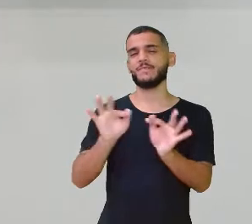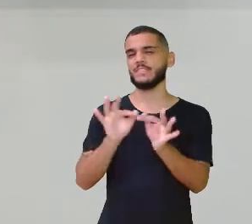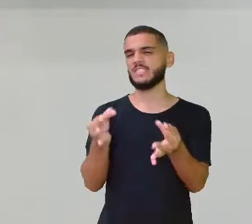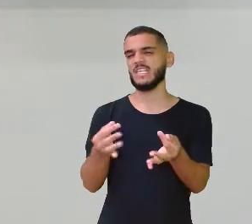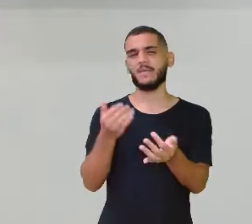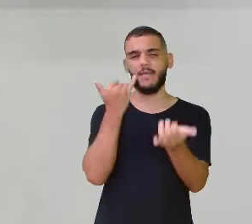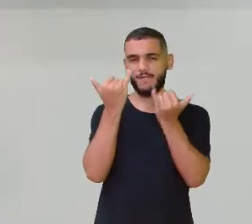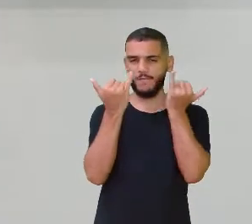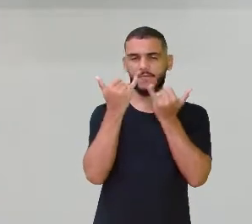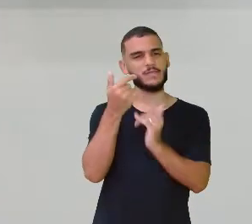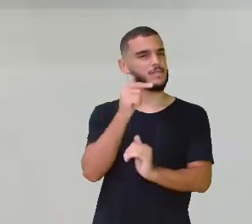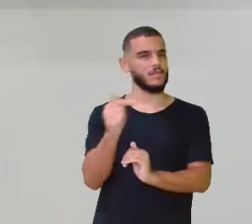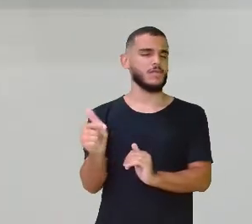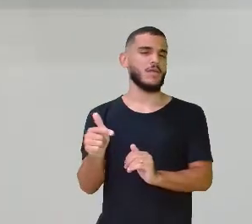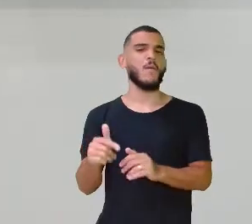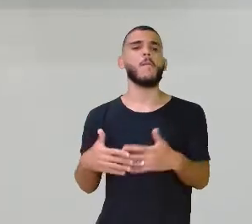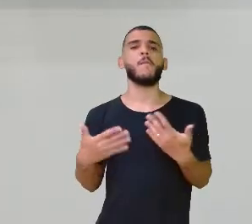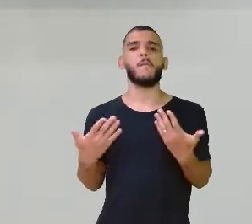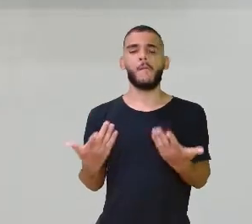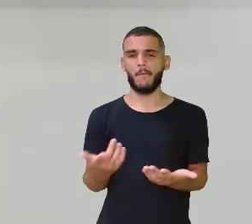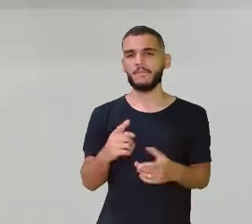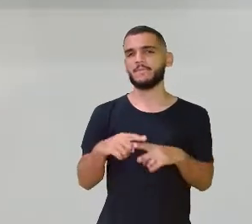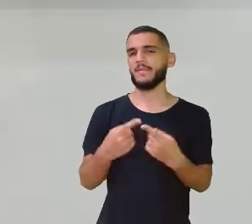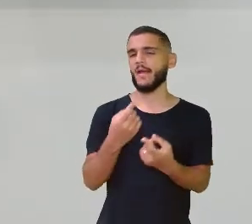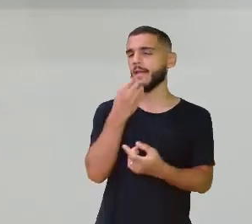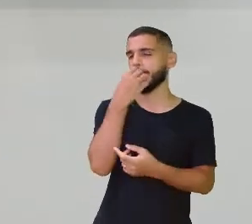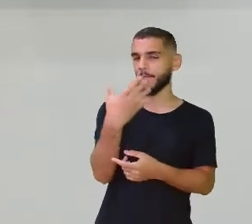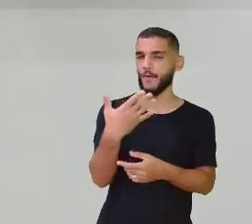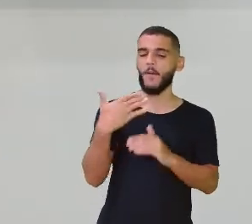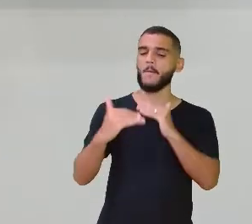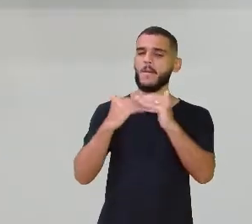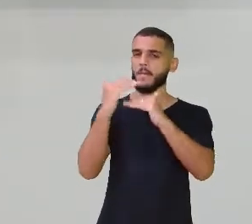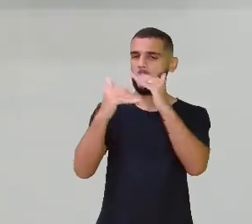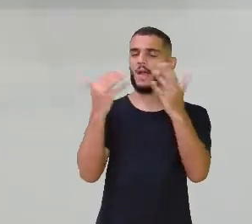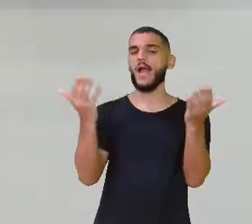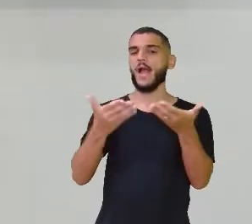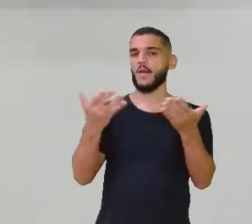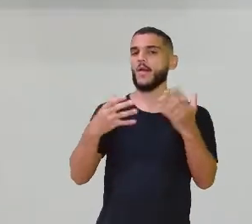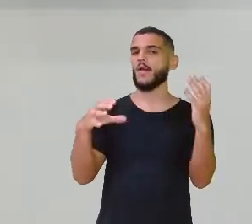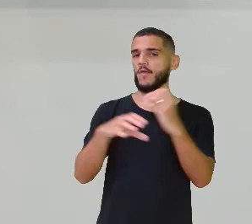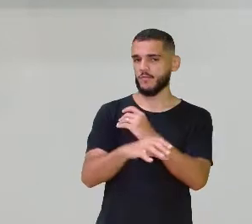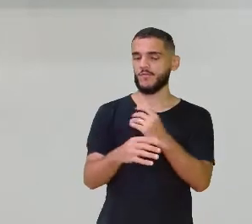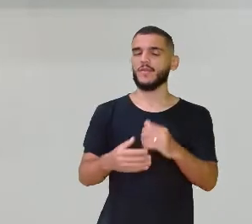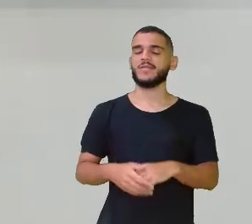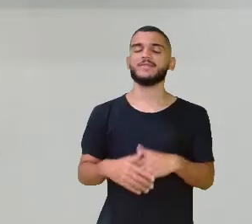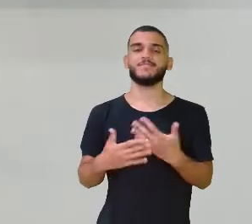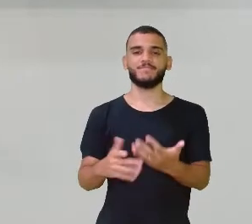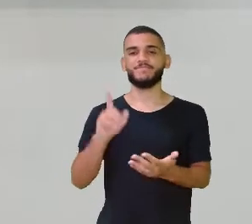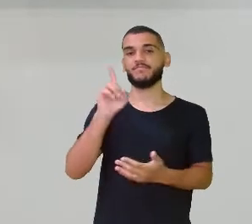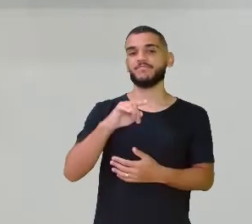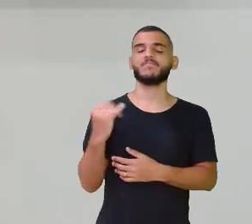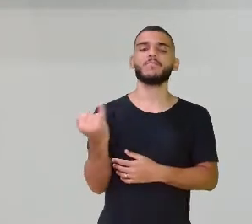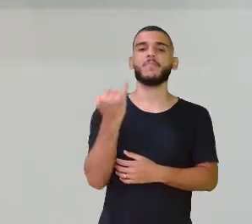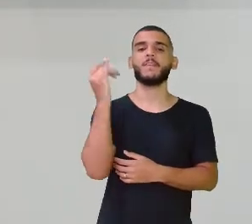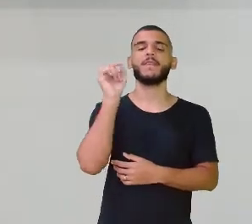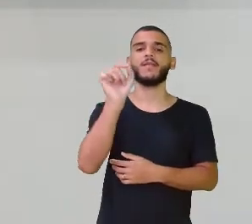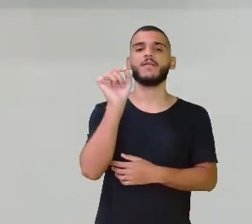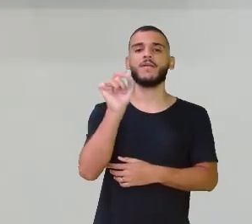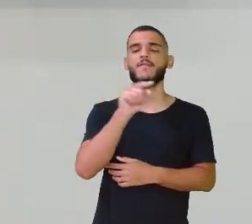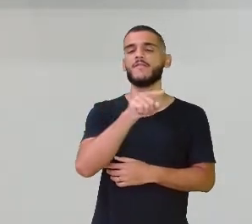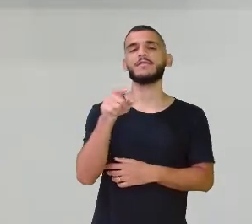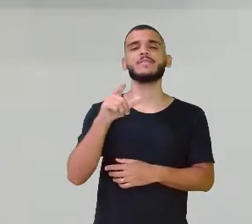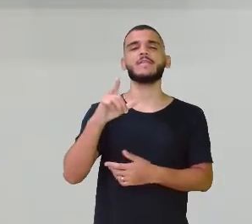e ela era um pouco mais simples, mas que bom, né, que ela foi evoluindo e agora ela é mais completa. E é importante vocês sempre